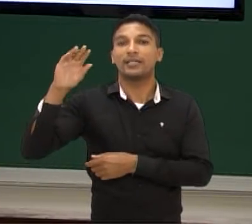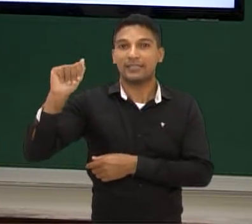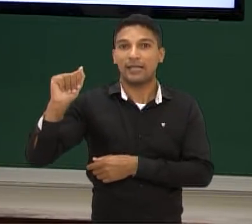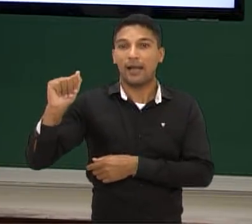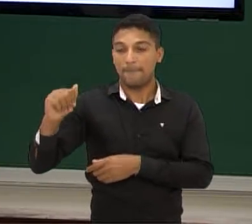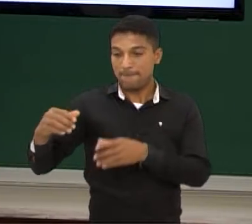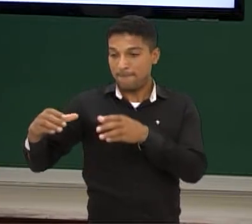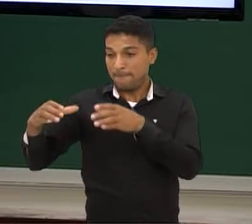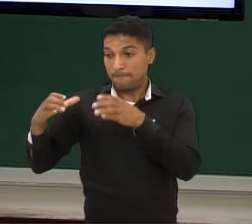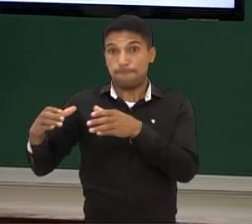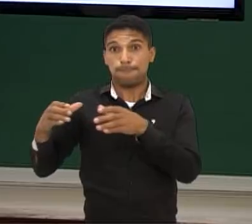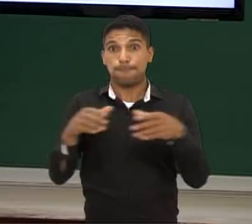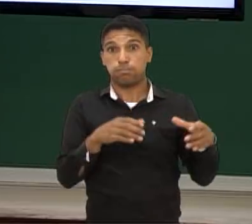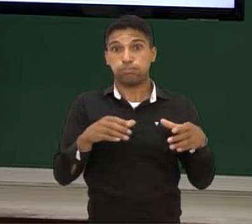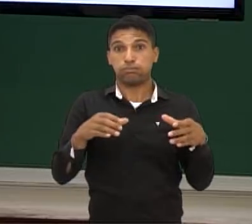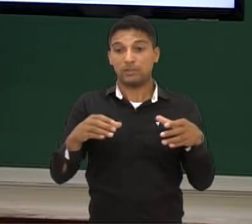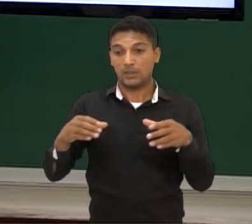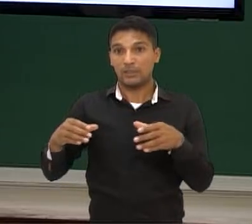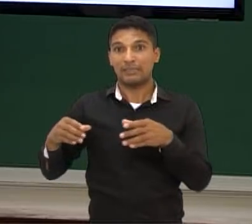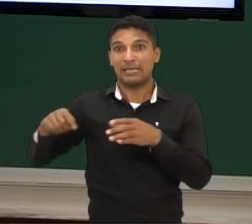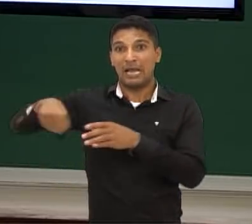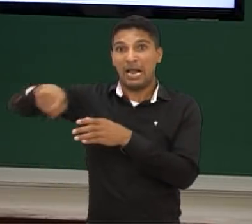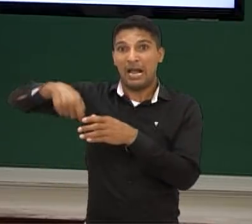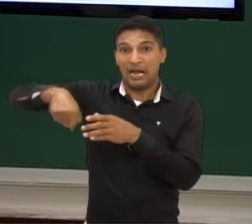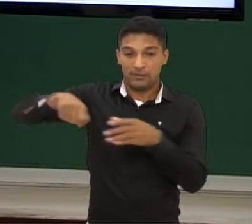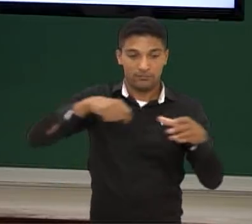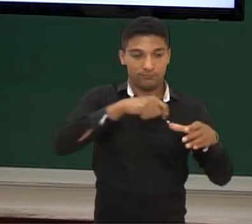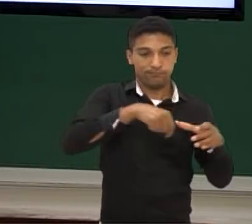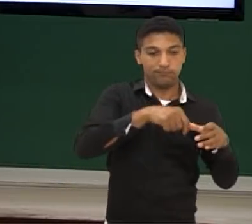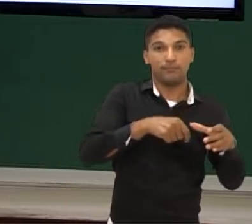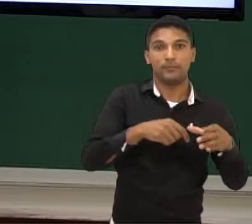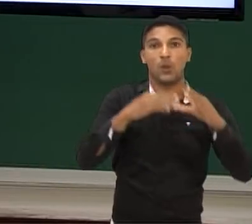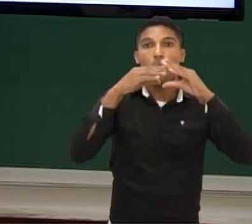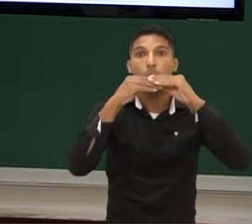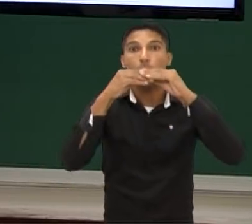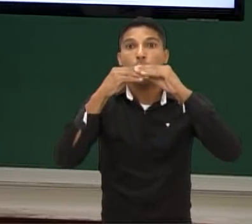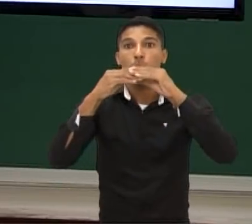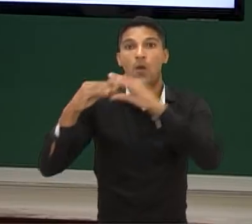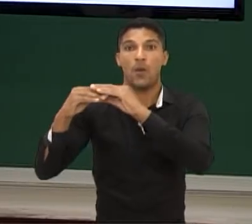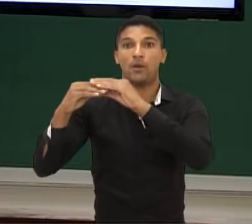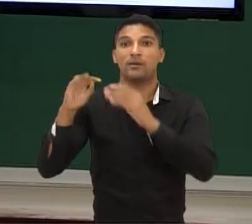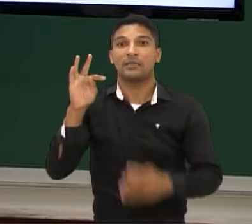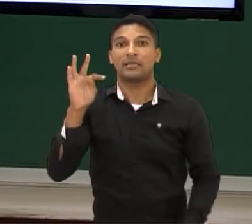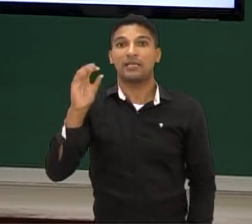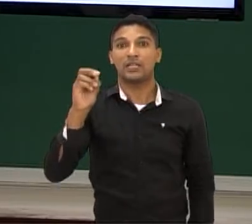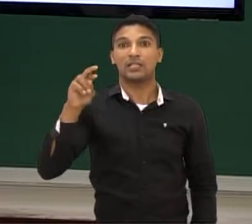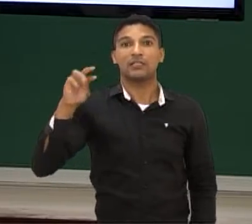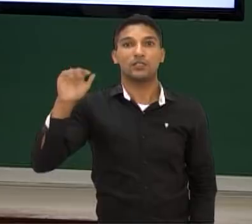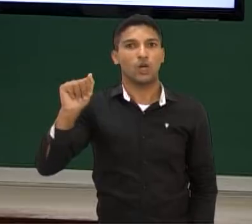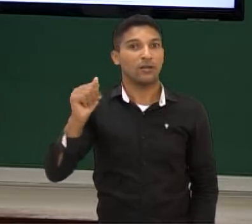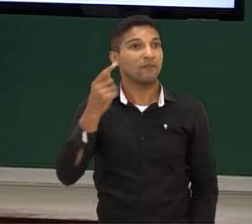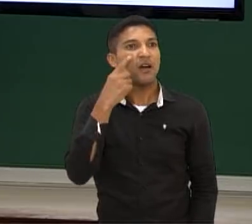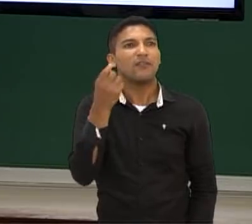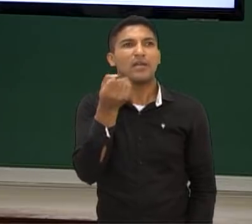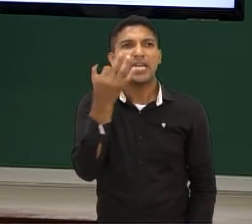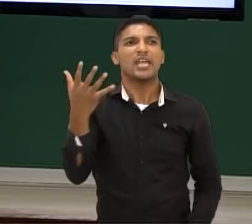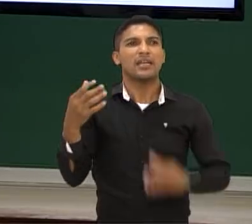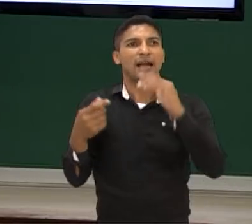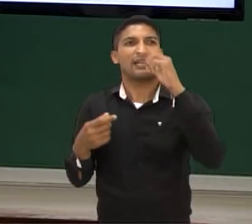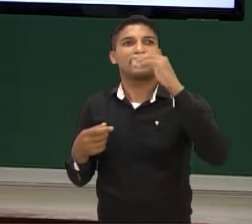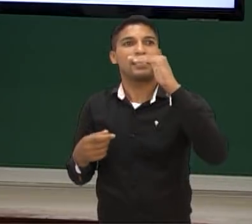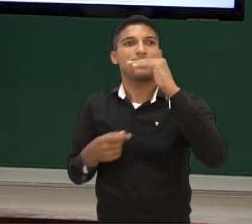E o 3/4 para a torta. Se ela tem 2 quilos, é suficiente? Então, um tempinho para vocês. Pensem